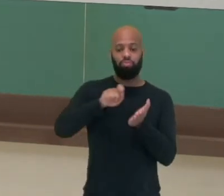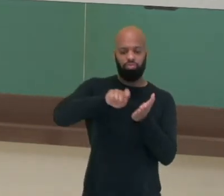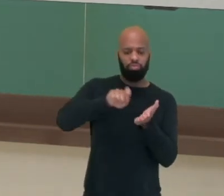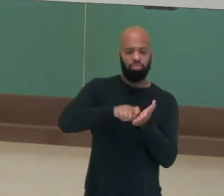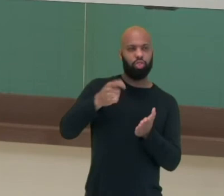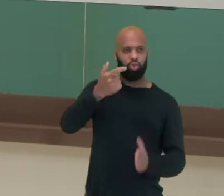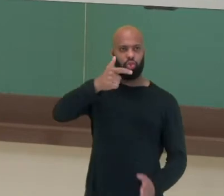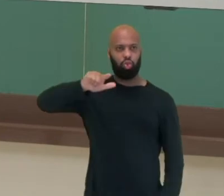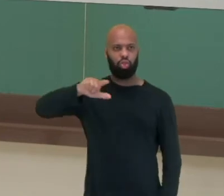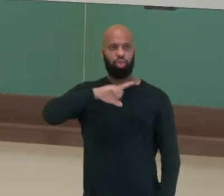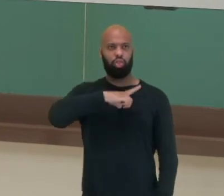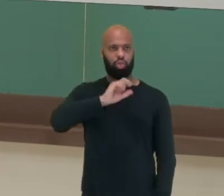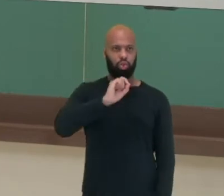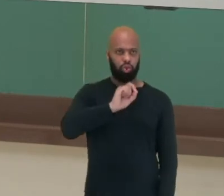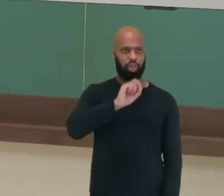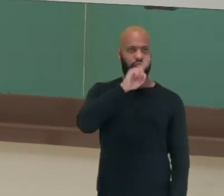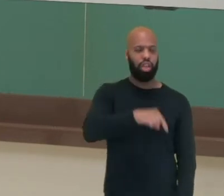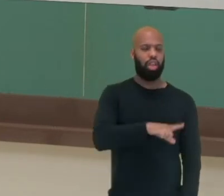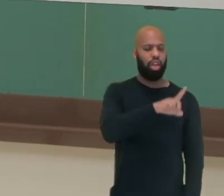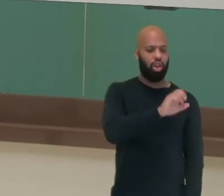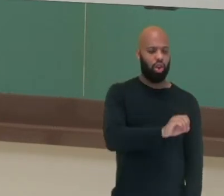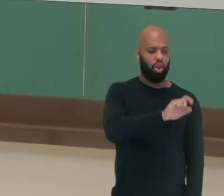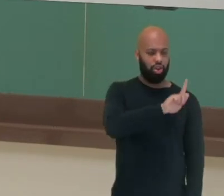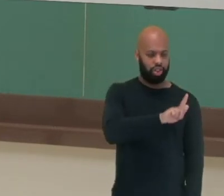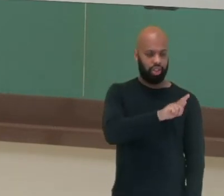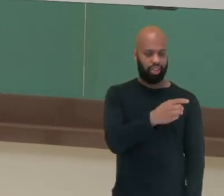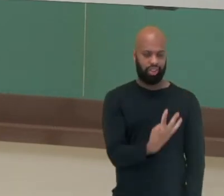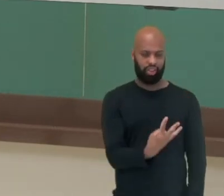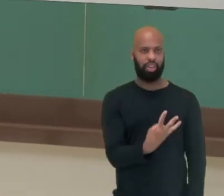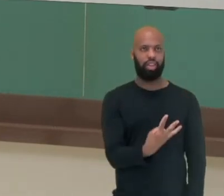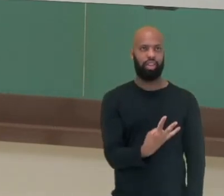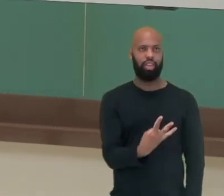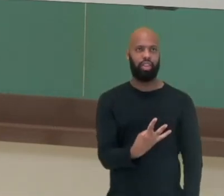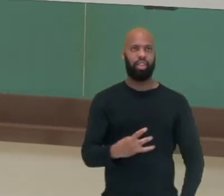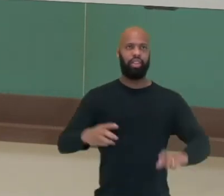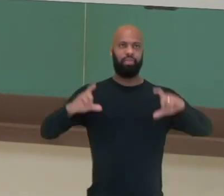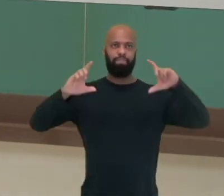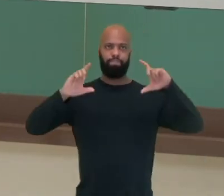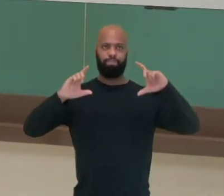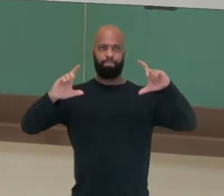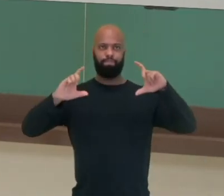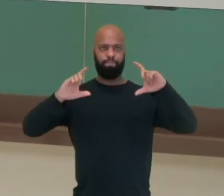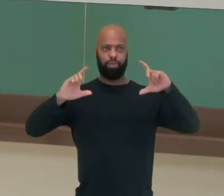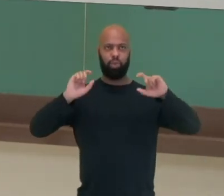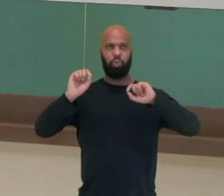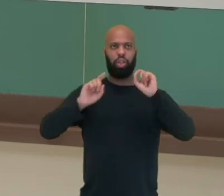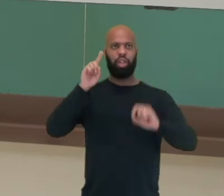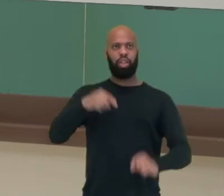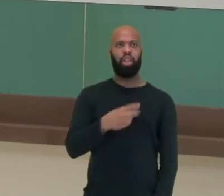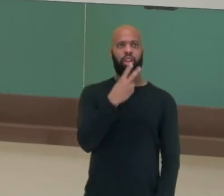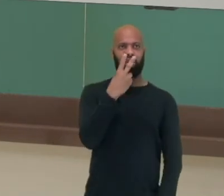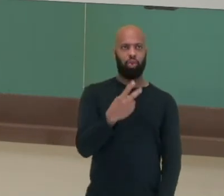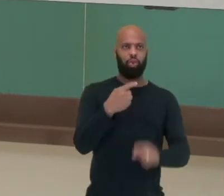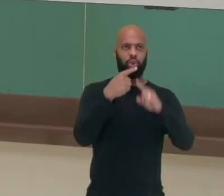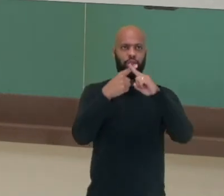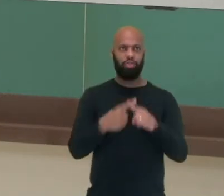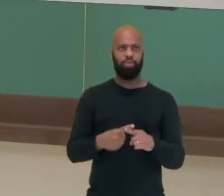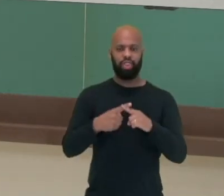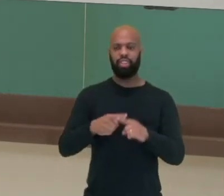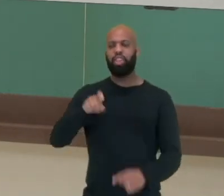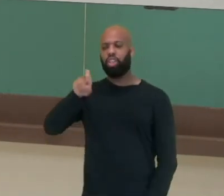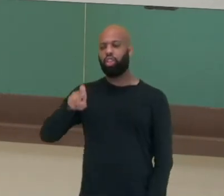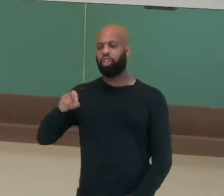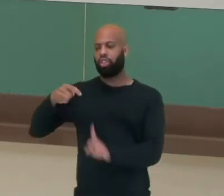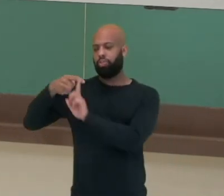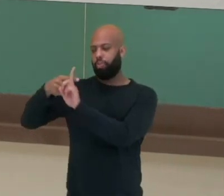Reescrevendo, nós ficamos com log de 3 igual o 2 que multiplica o x mais